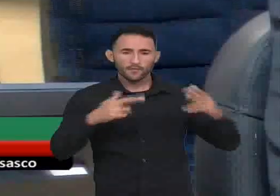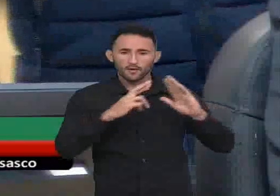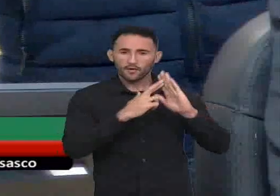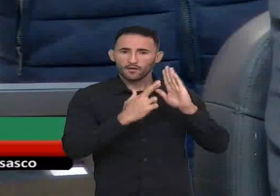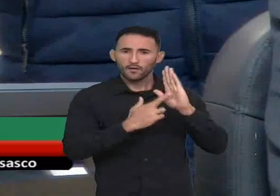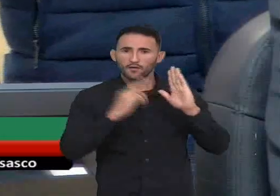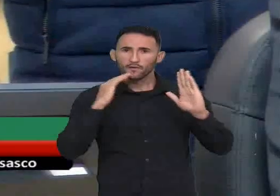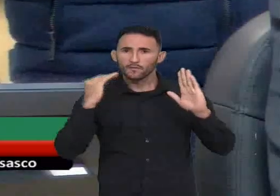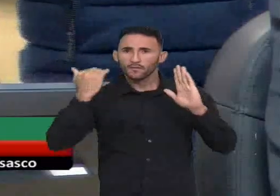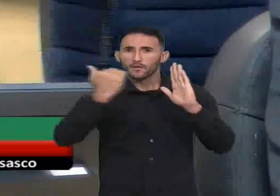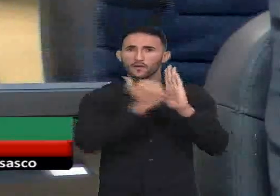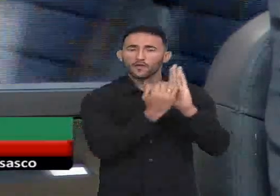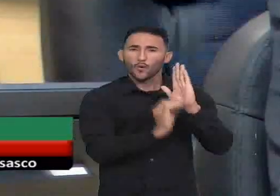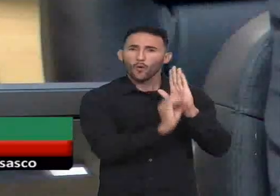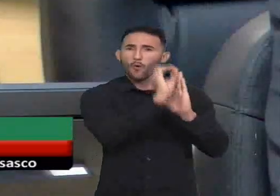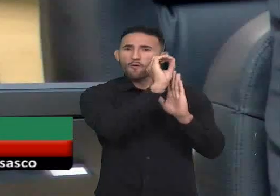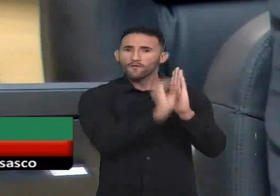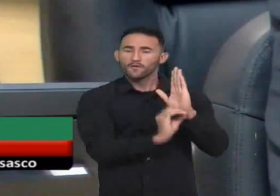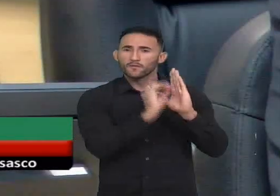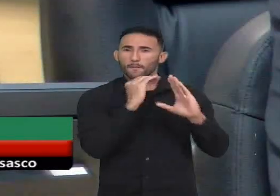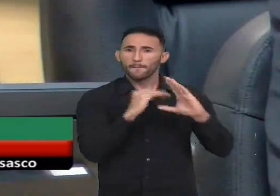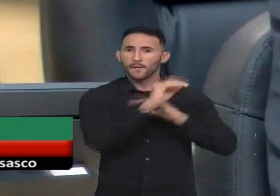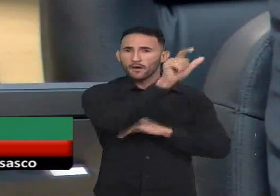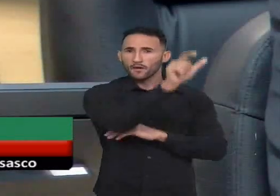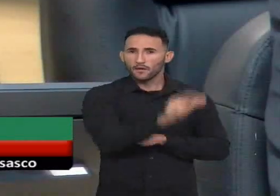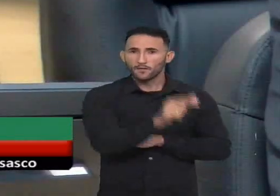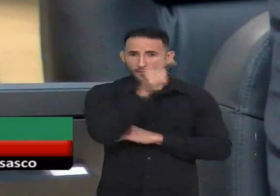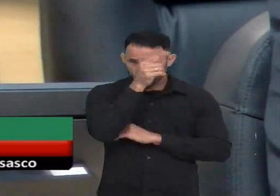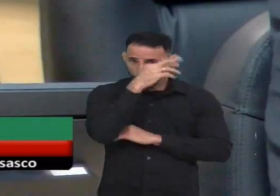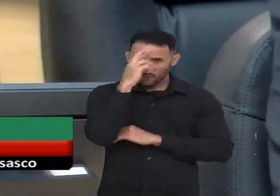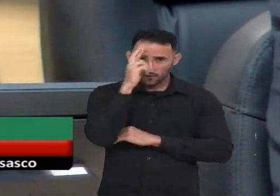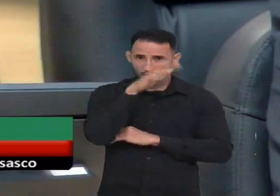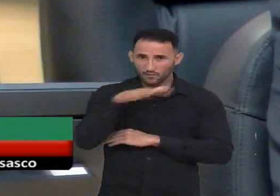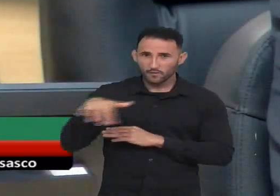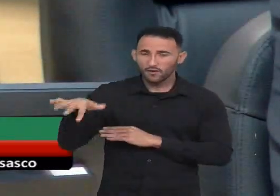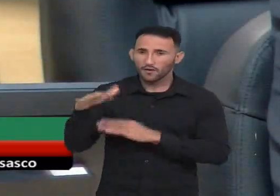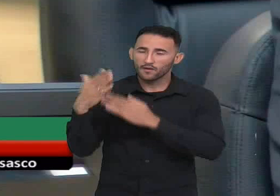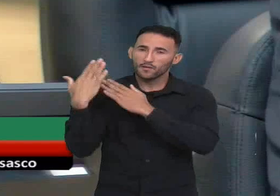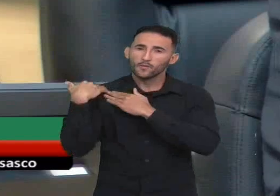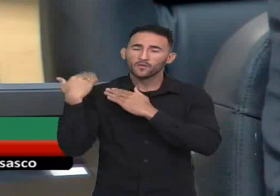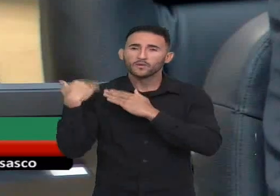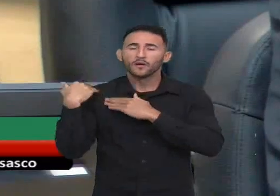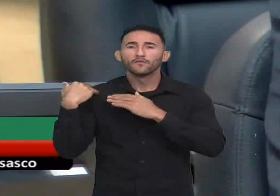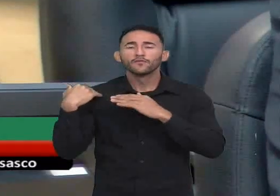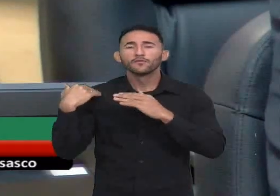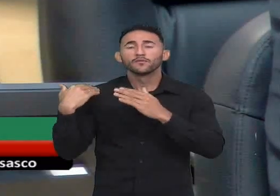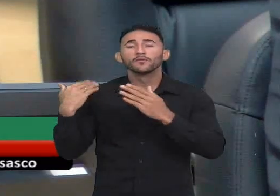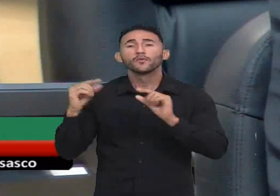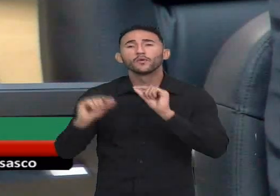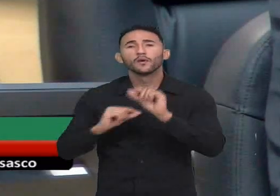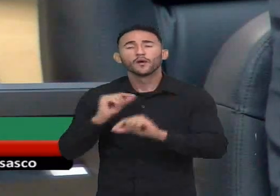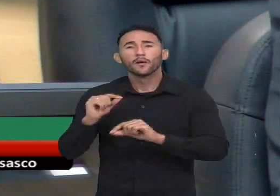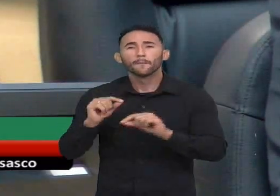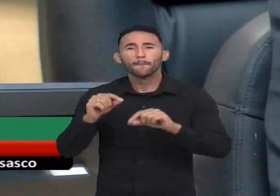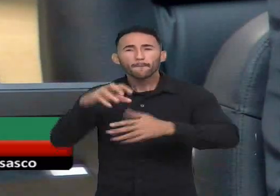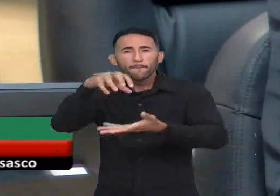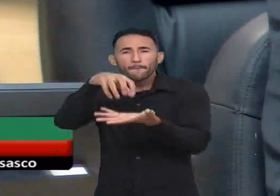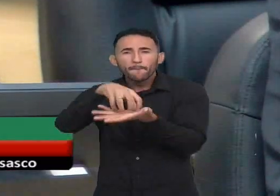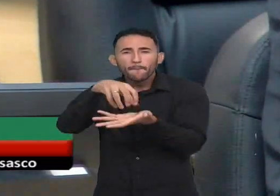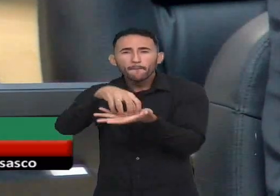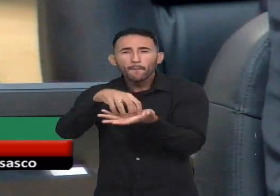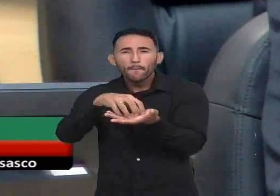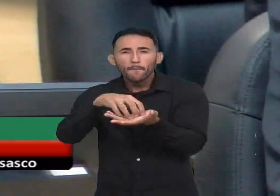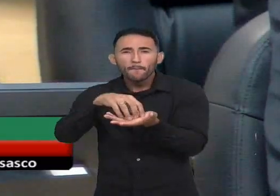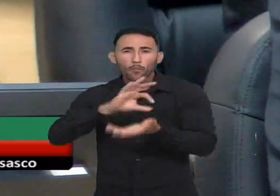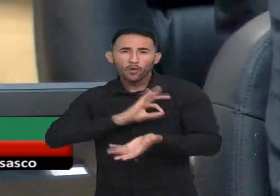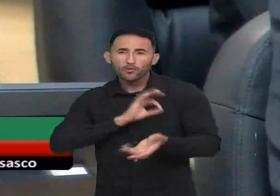formalidades regimentais, que seja enviado ofício ao senhor prefeito para que determine ao setor competente ronda policial na rua João